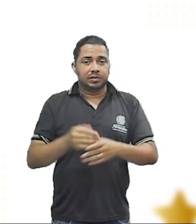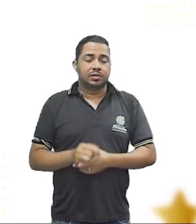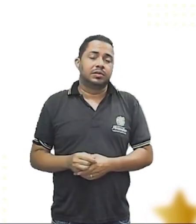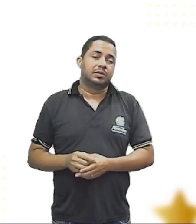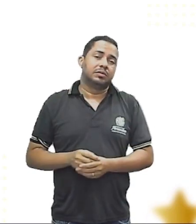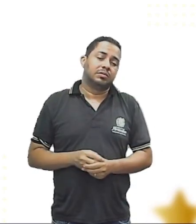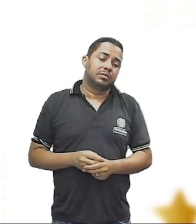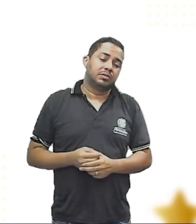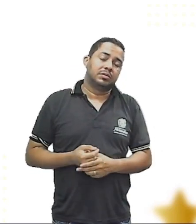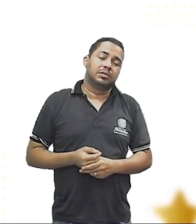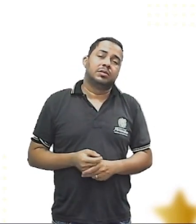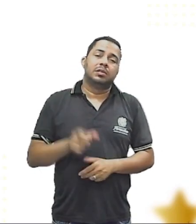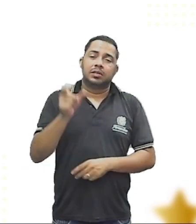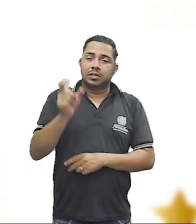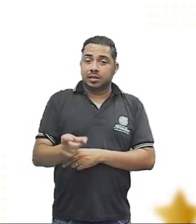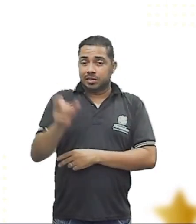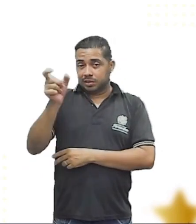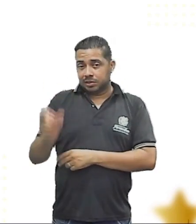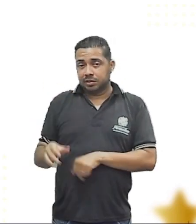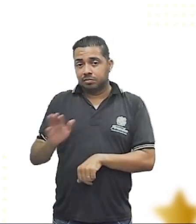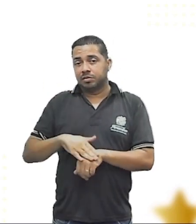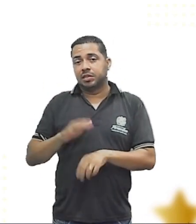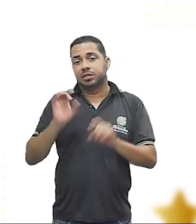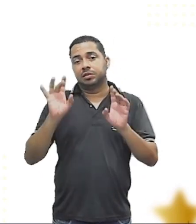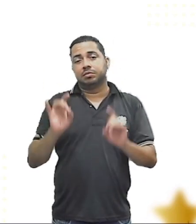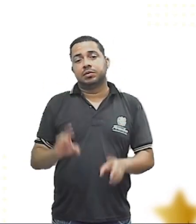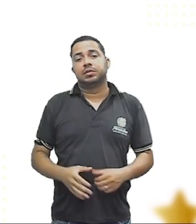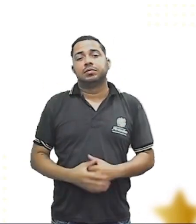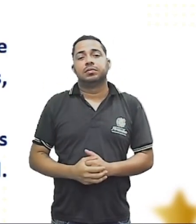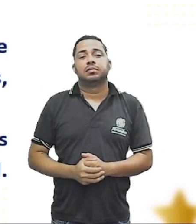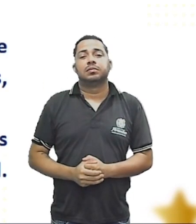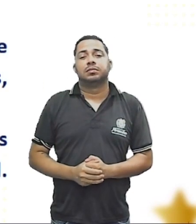cliente mais específico.